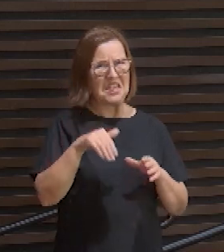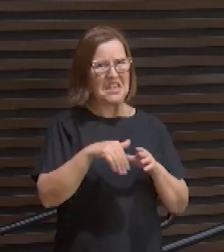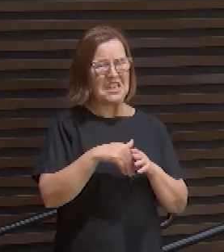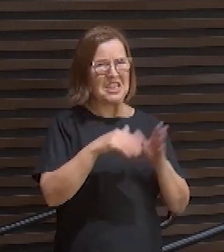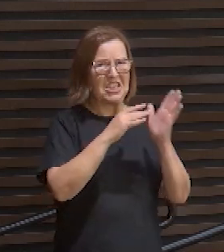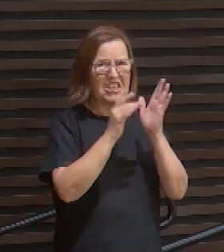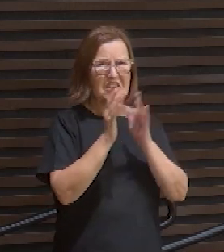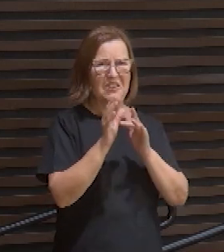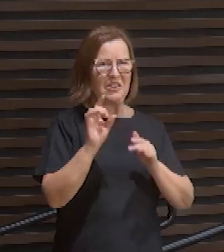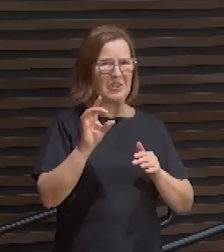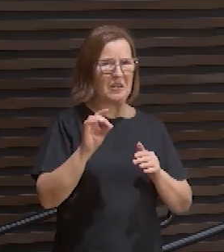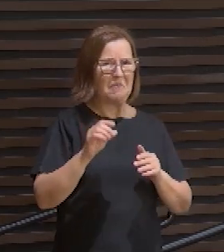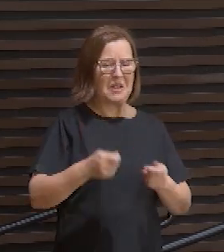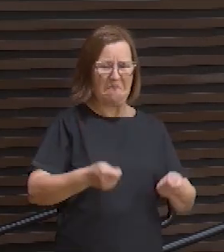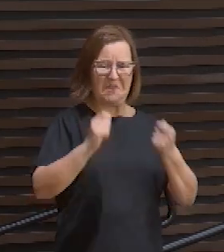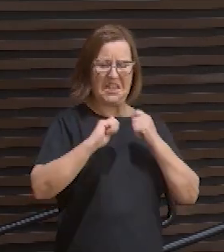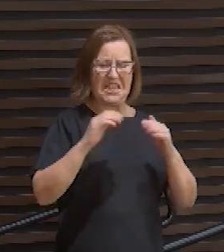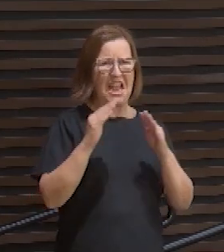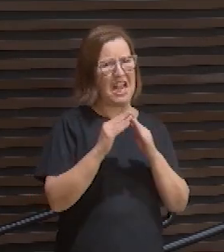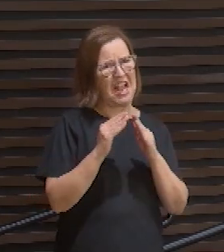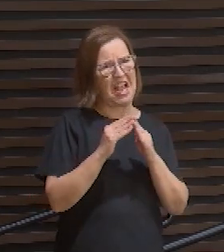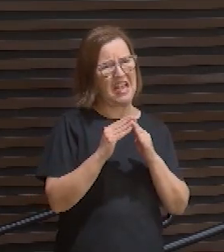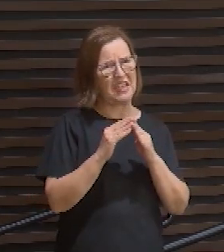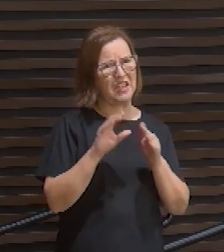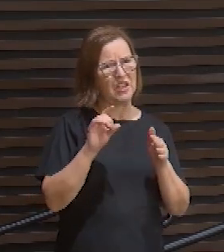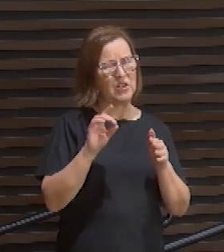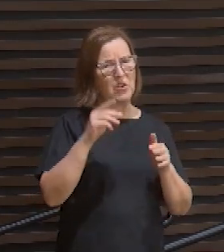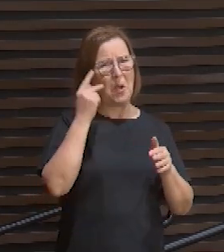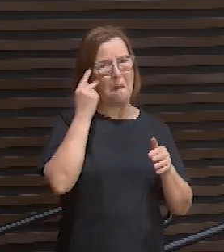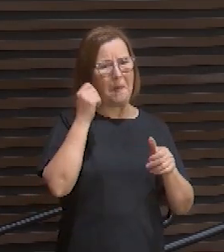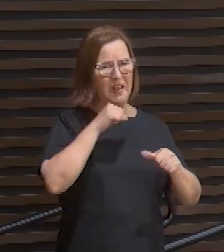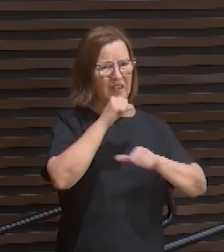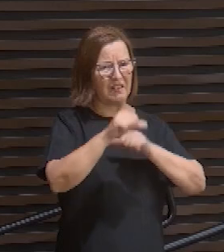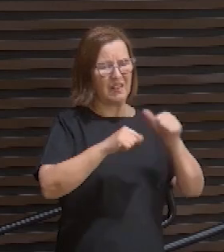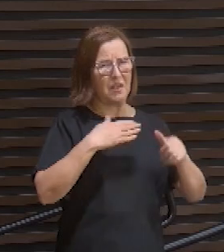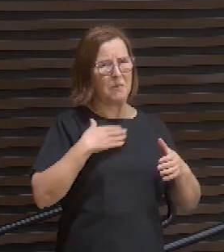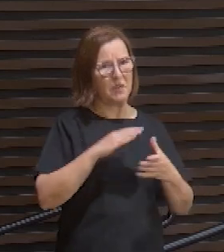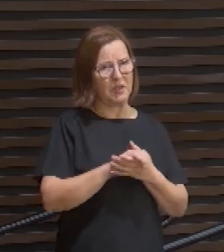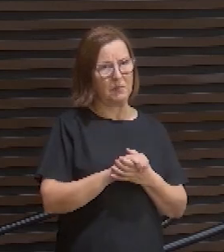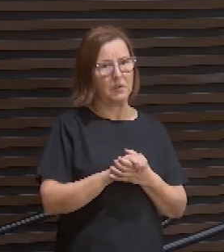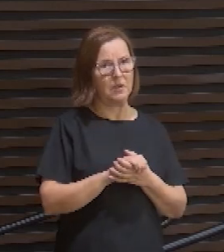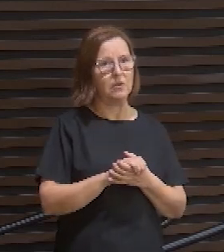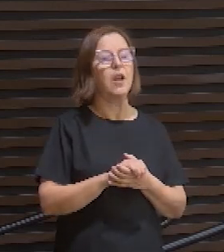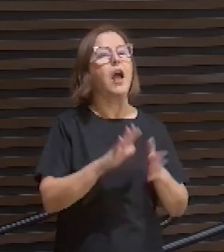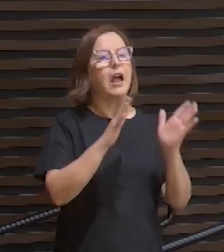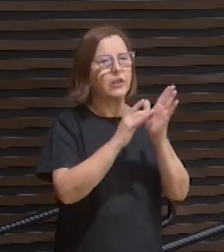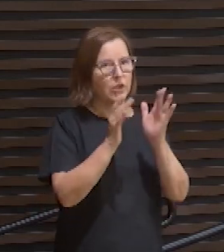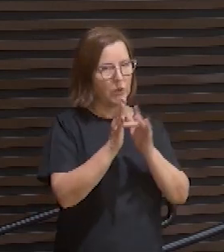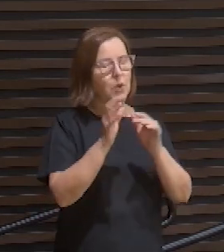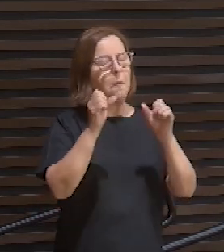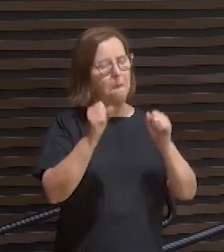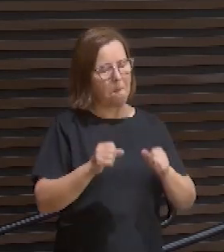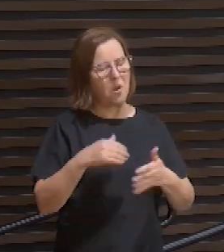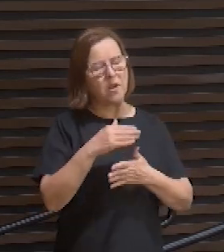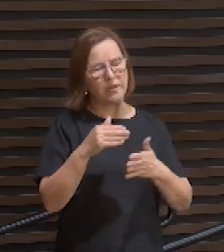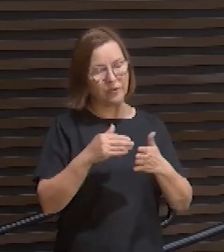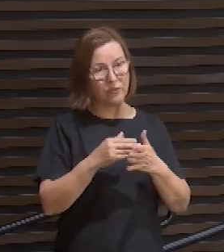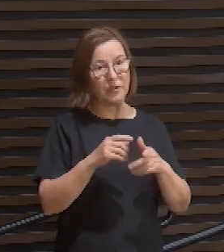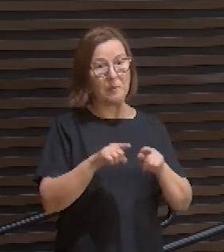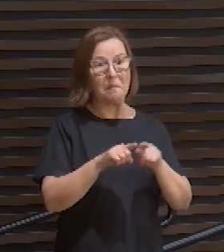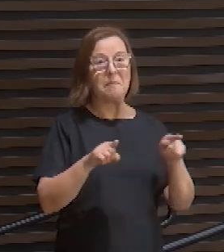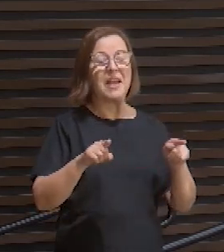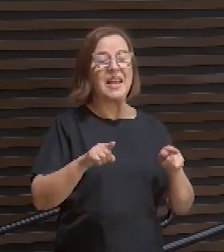apenas para restaurar meu casamento. Não estou dizendo que ele não faça essas coisas, irmãos, mas ele veio fazer algo muito maior.